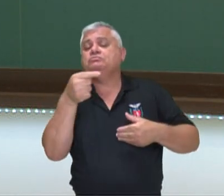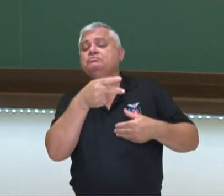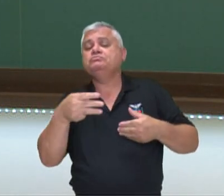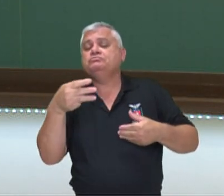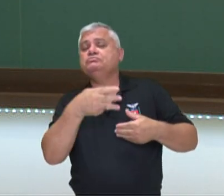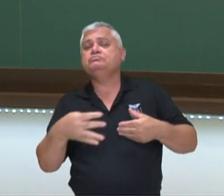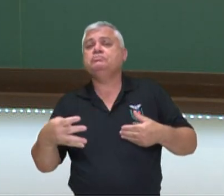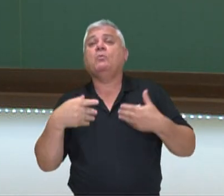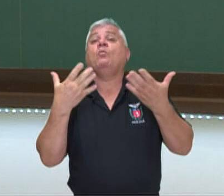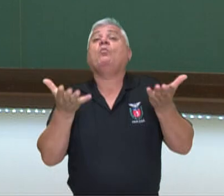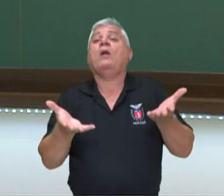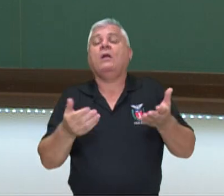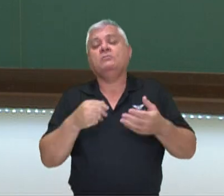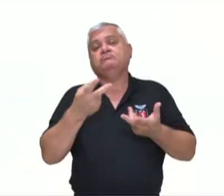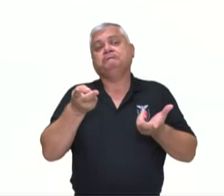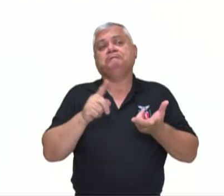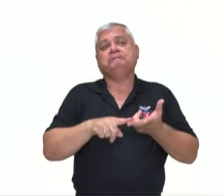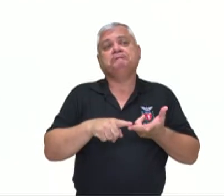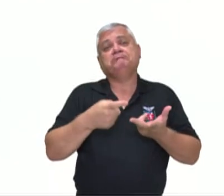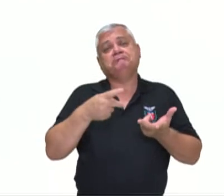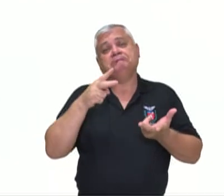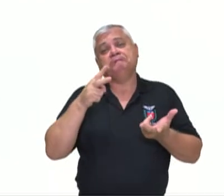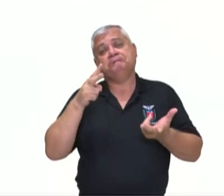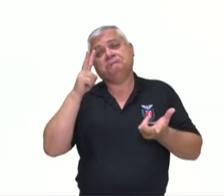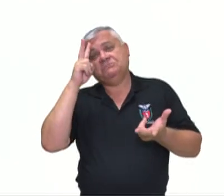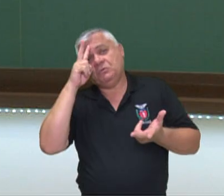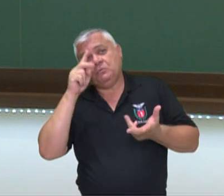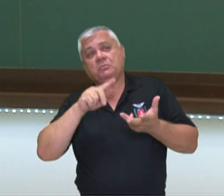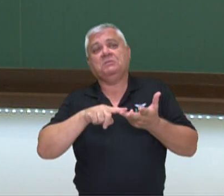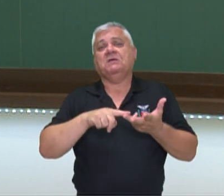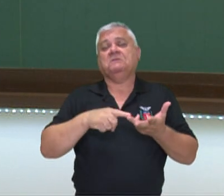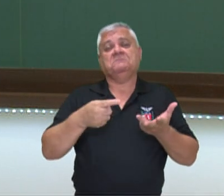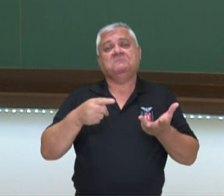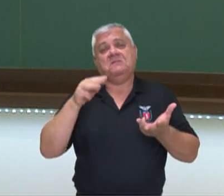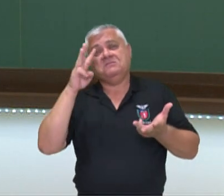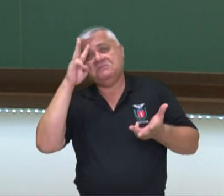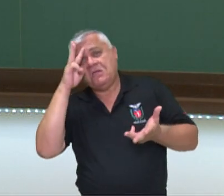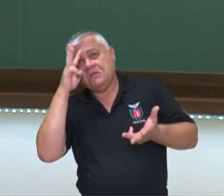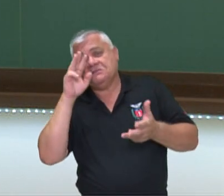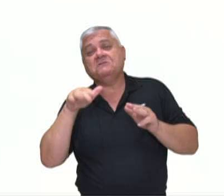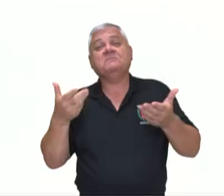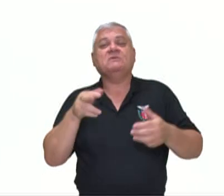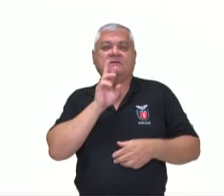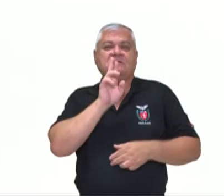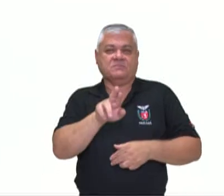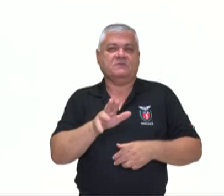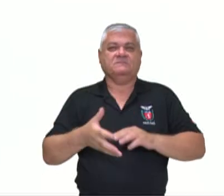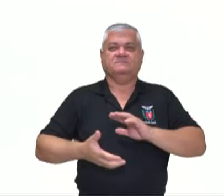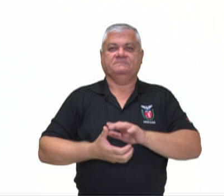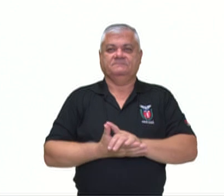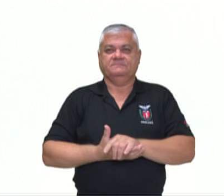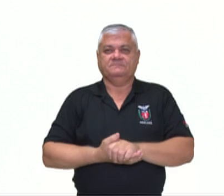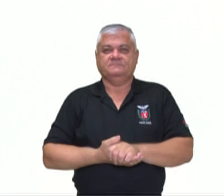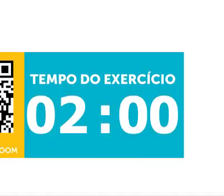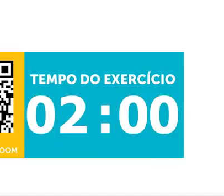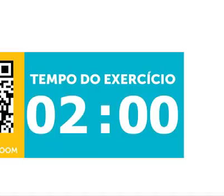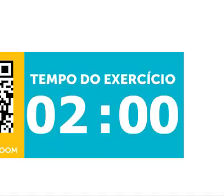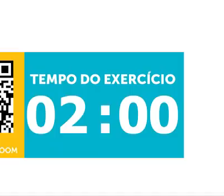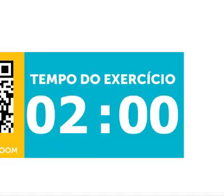da semana. On Mondays, on Tuesdays. Vou dar um tempinho para vocês responderem e a gente já retorna.